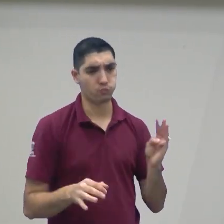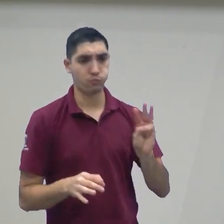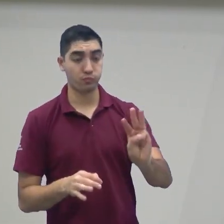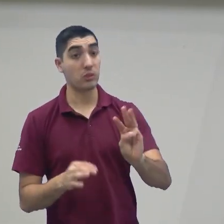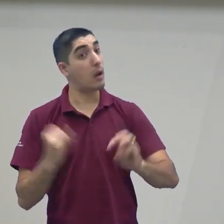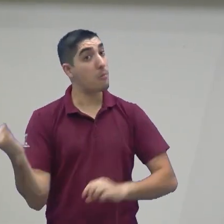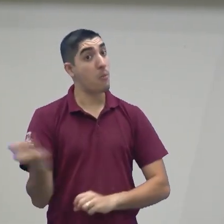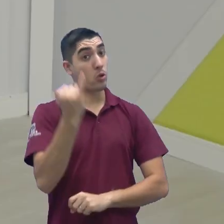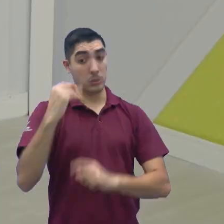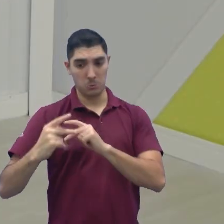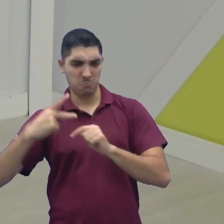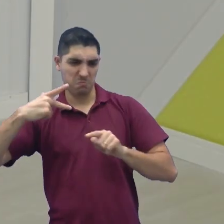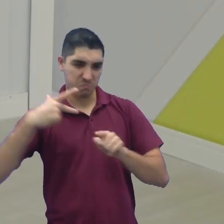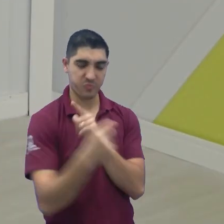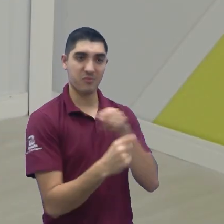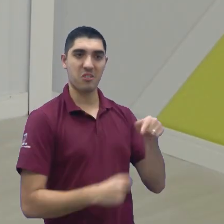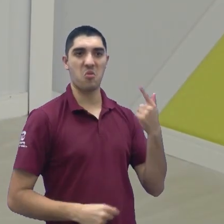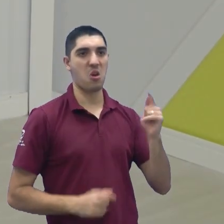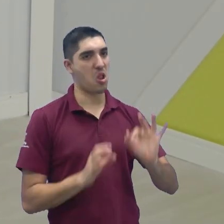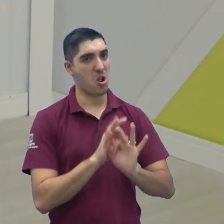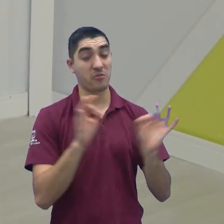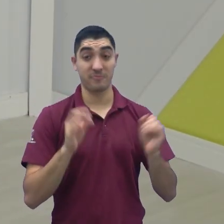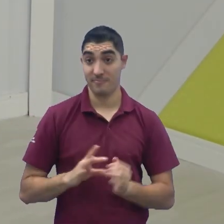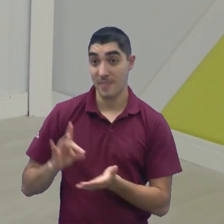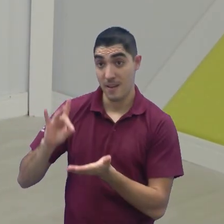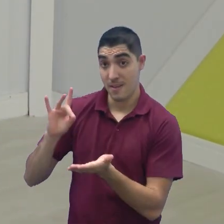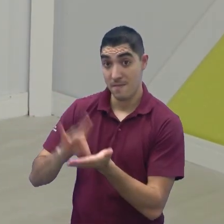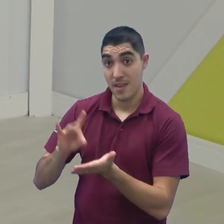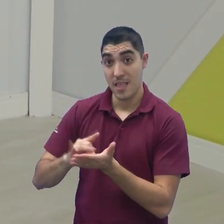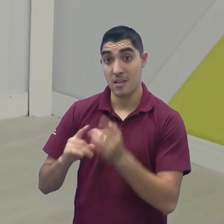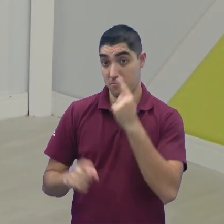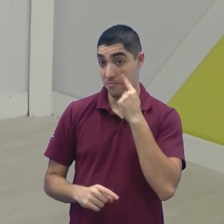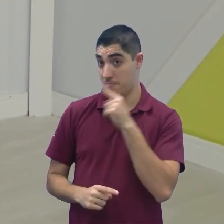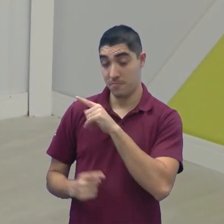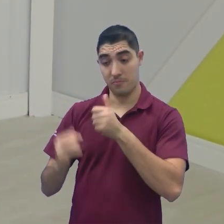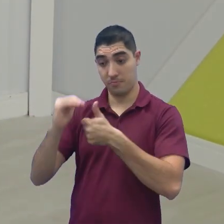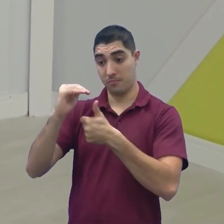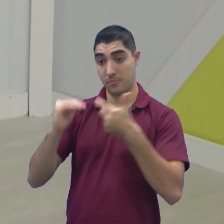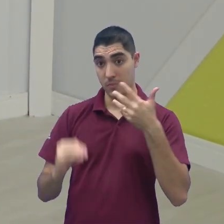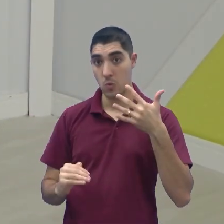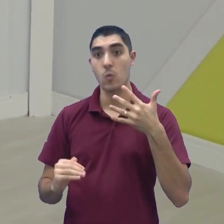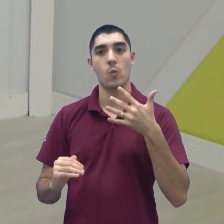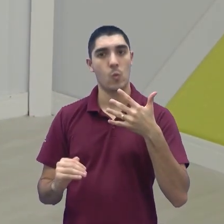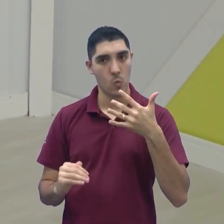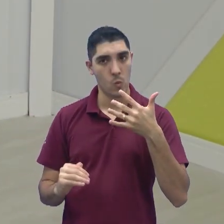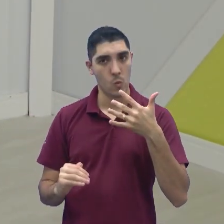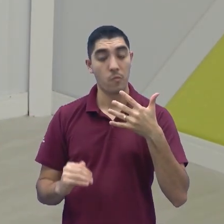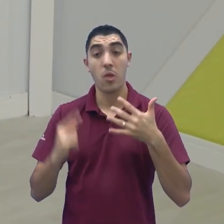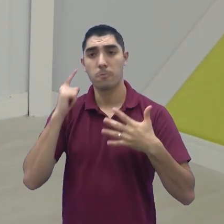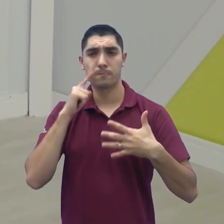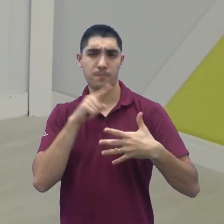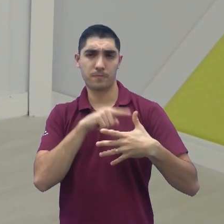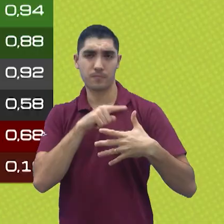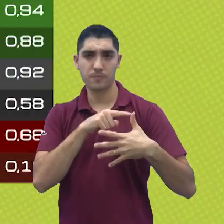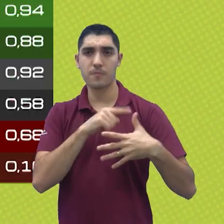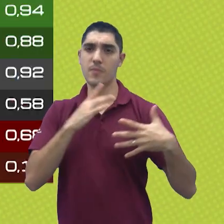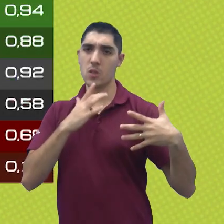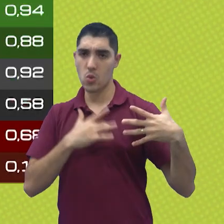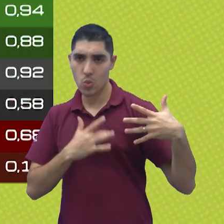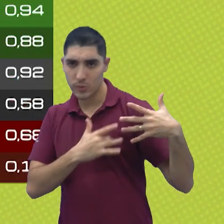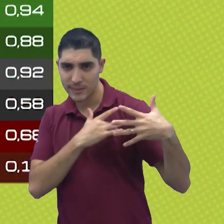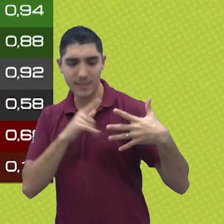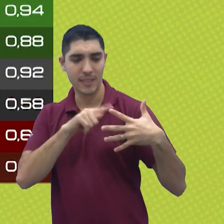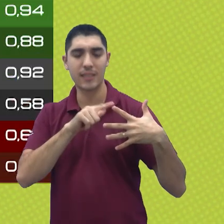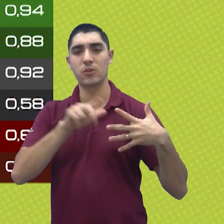pouco mais, Vira. Sem dúvida alguma. Vamos dar uma olhadinha na classificação da Superliga, você vai ver como é que foi importante a vitória. Lá em cima você sabe, né? Cruzeiro, Praia,